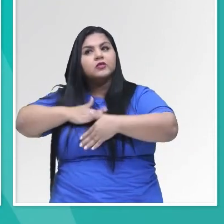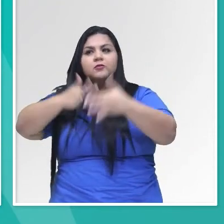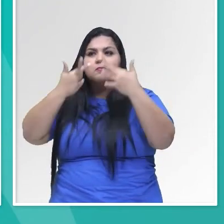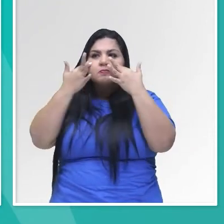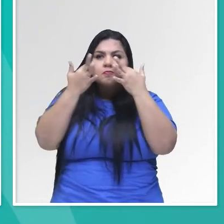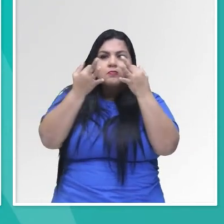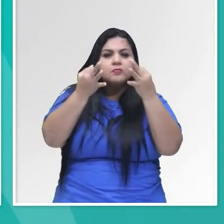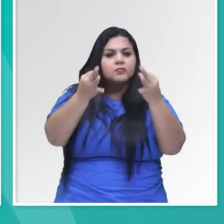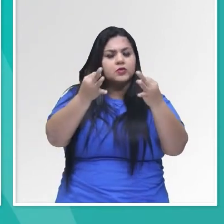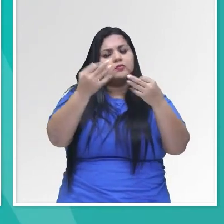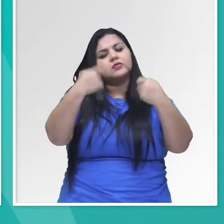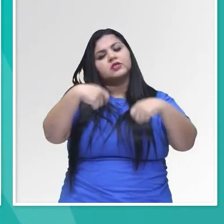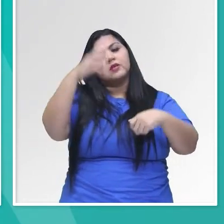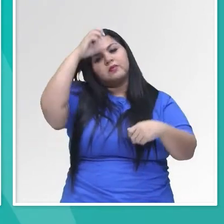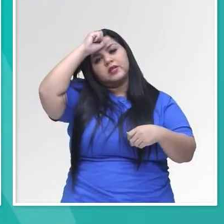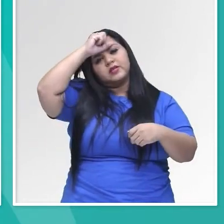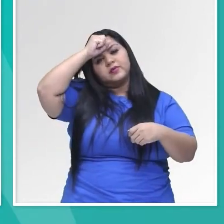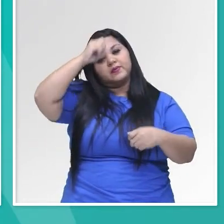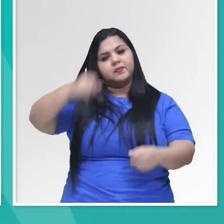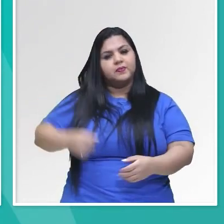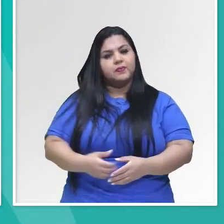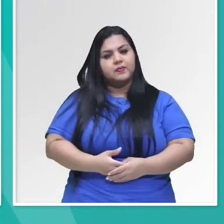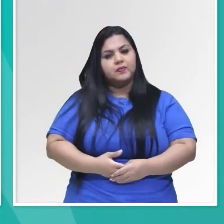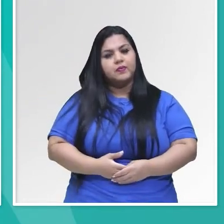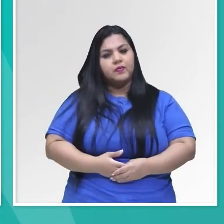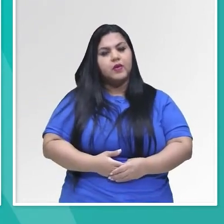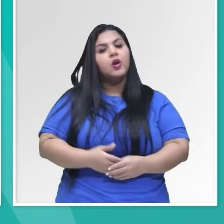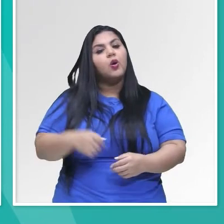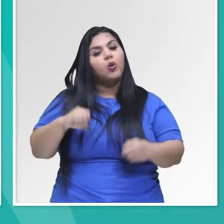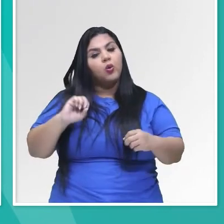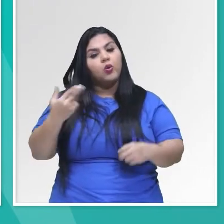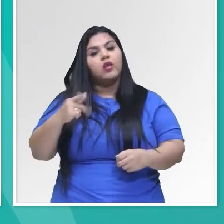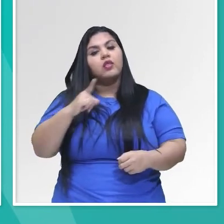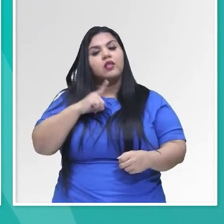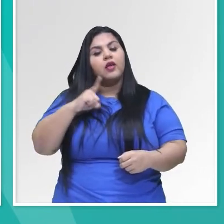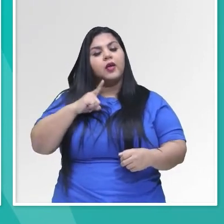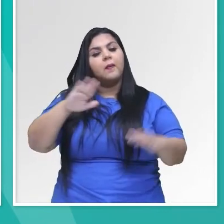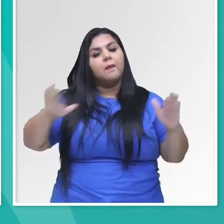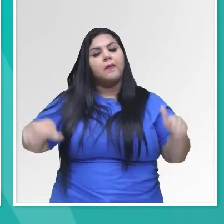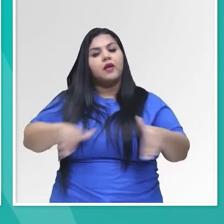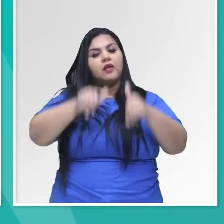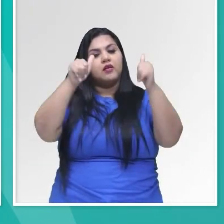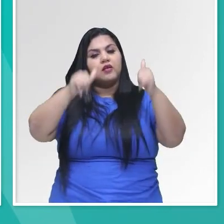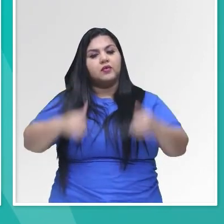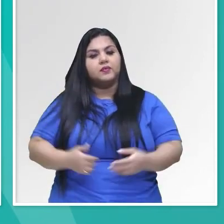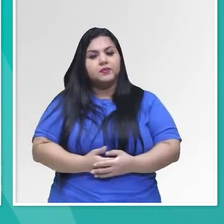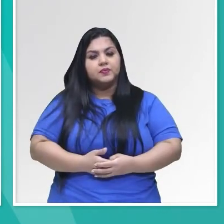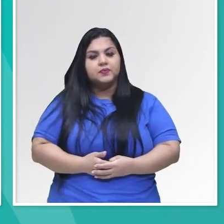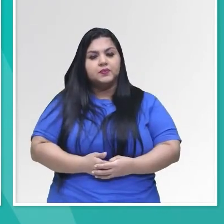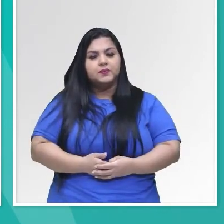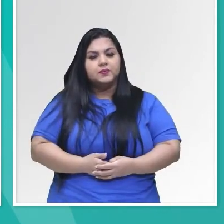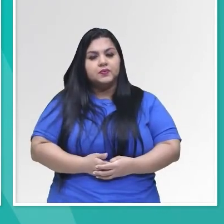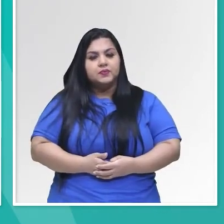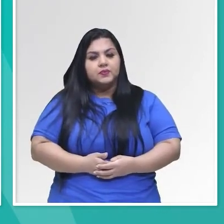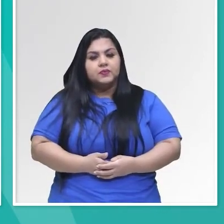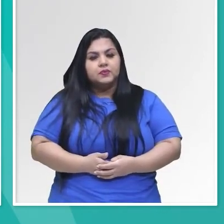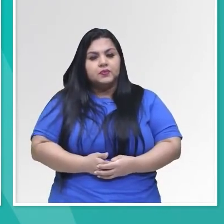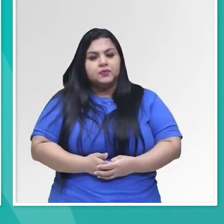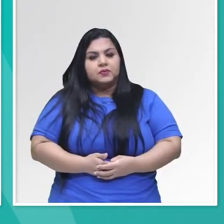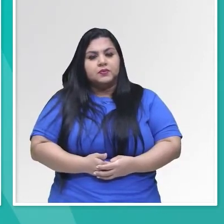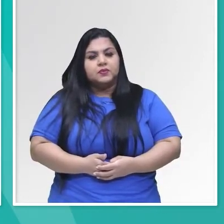tranquilo. Você tem que aprender isso. Ou tem que melhorar, tá bom? Vamos avançando então? Vamos lá então, observa